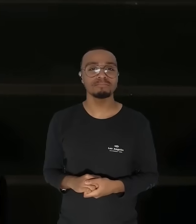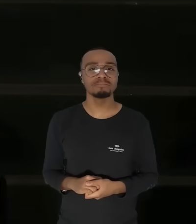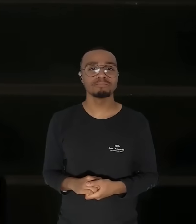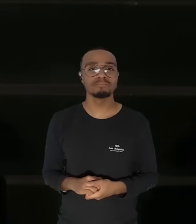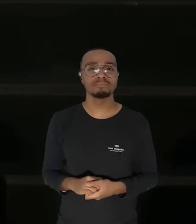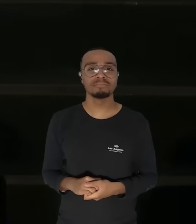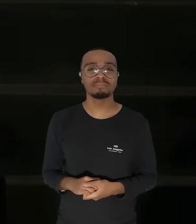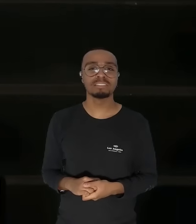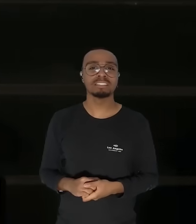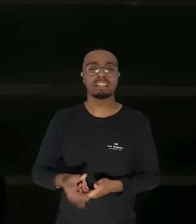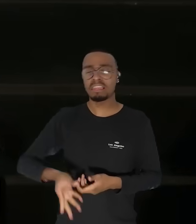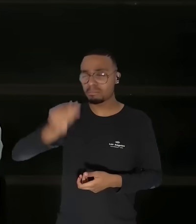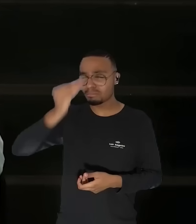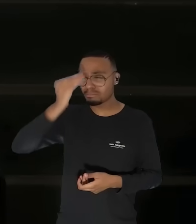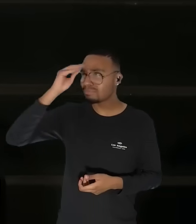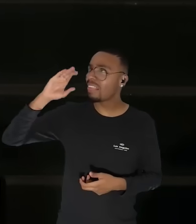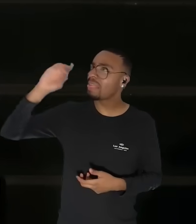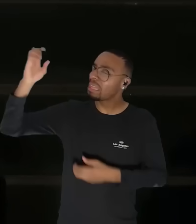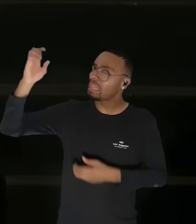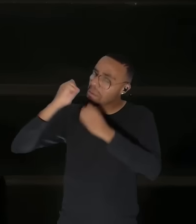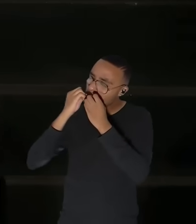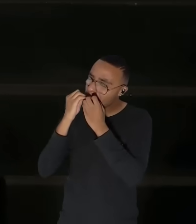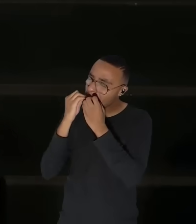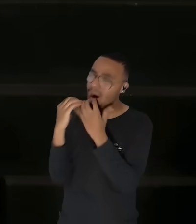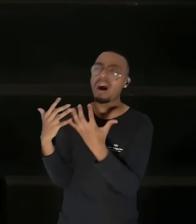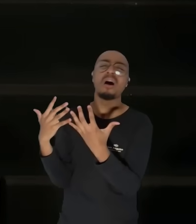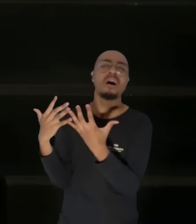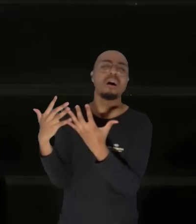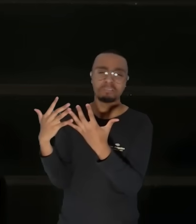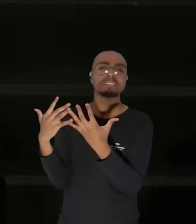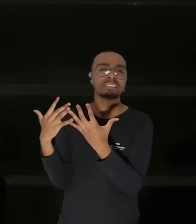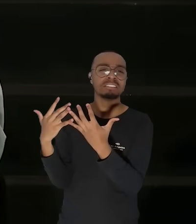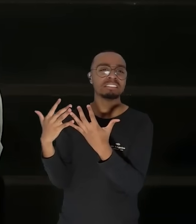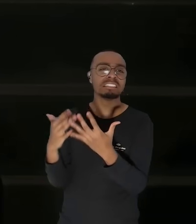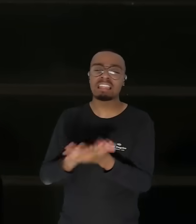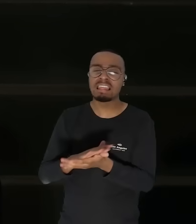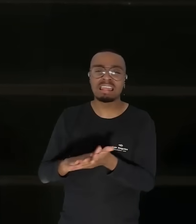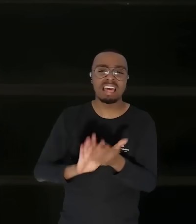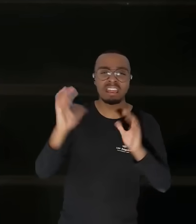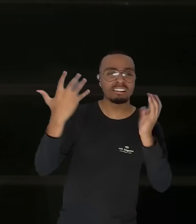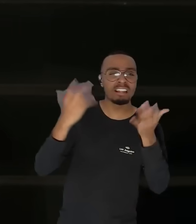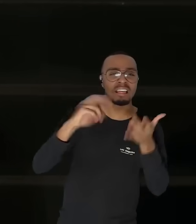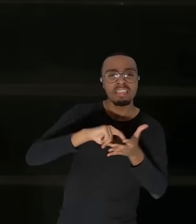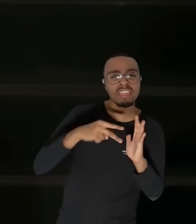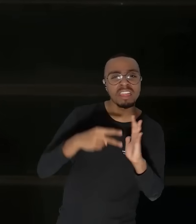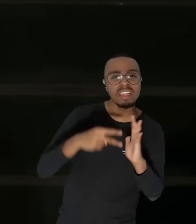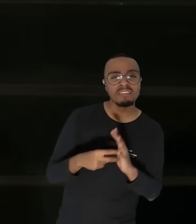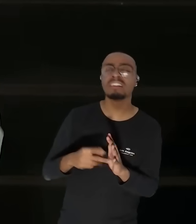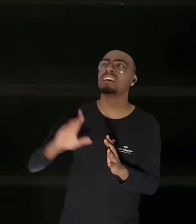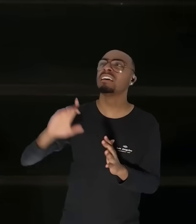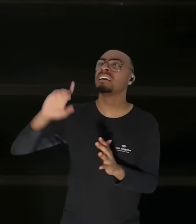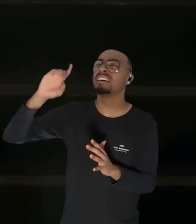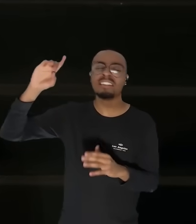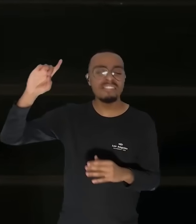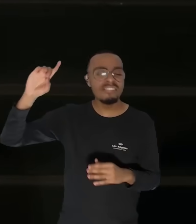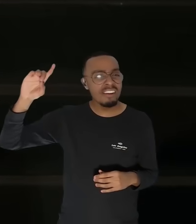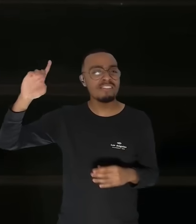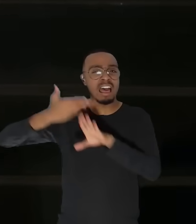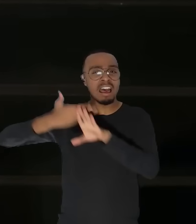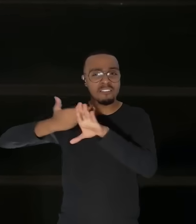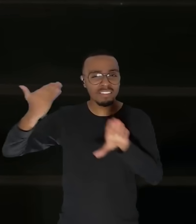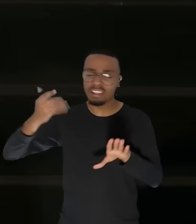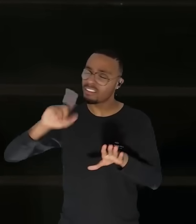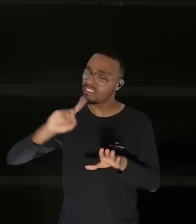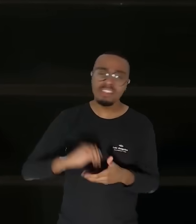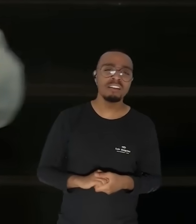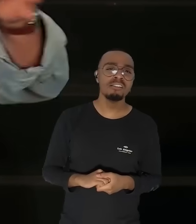bom, Deus é bom. E nenhuma tempestade significa ausência de Deus. Eu estou lá, você